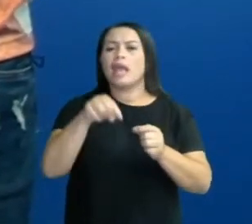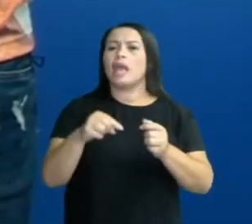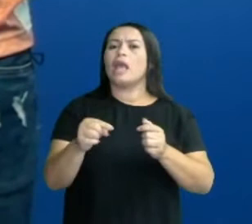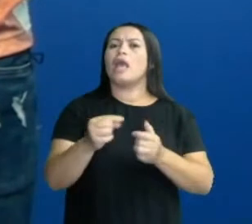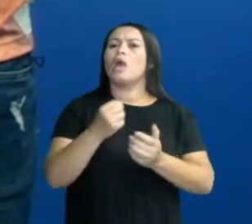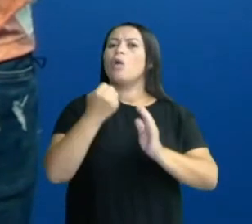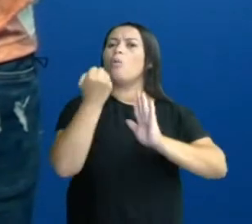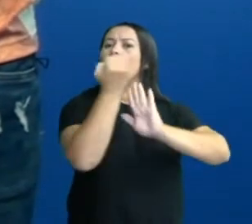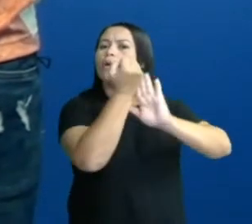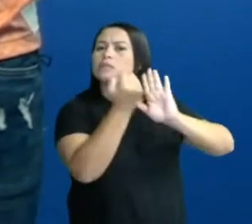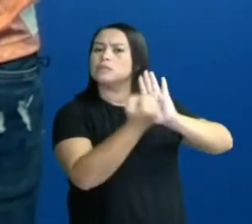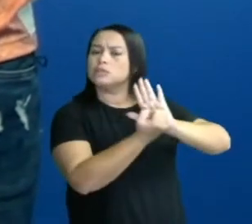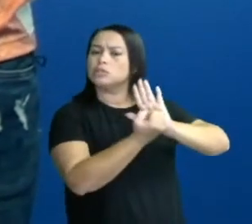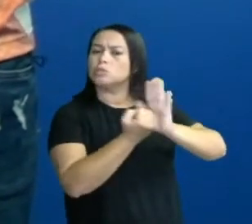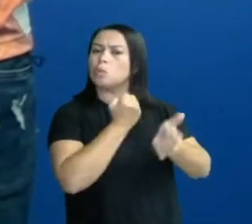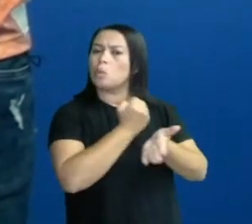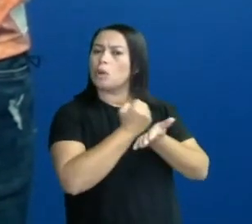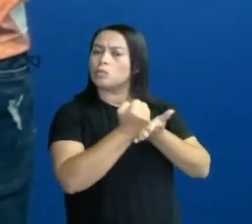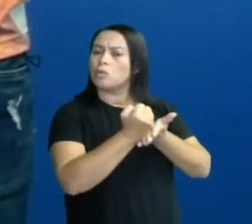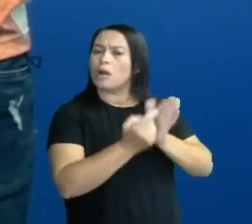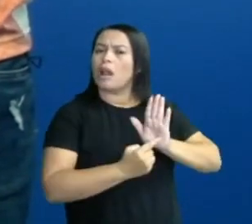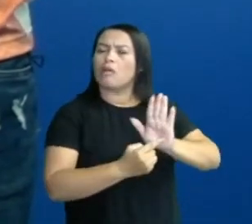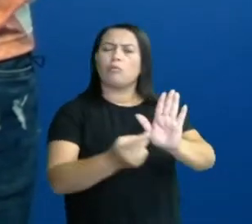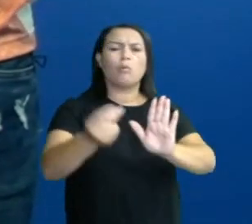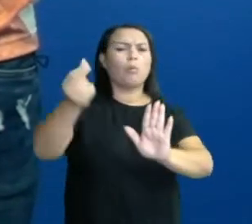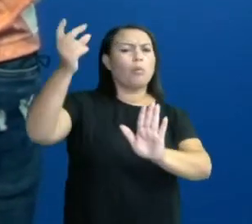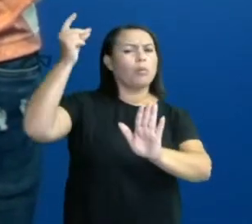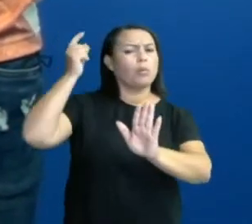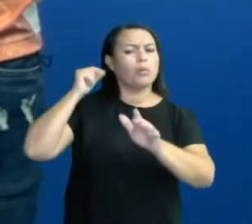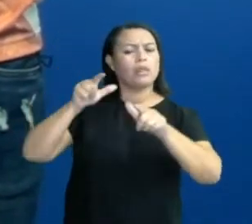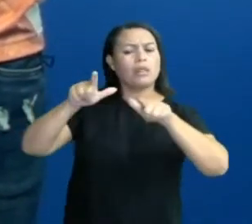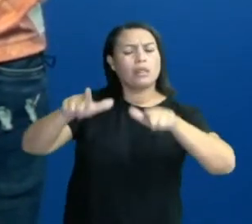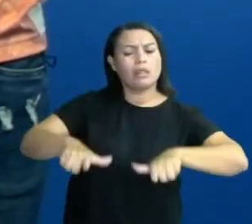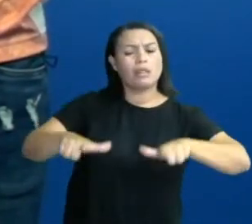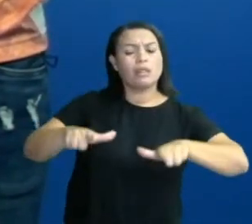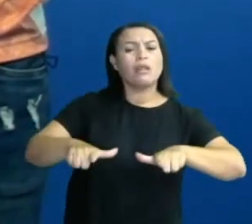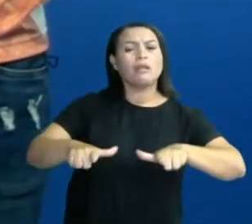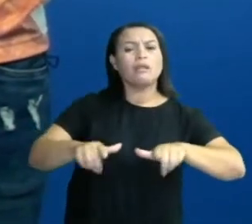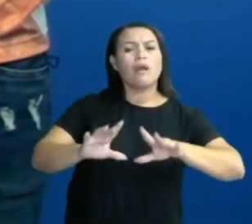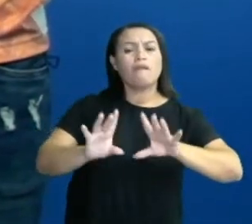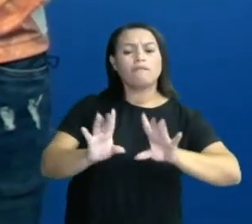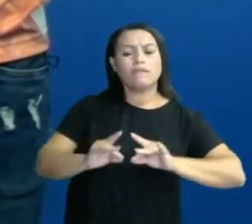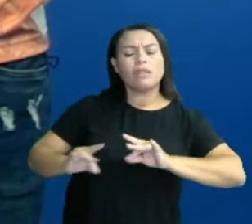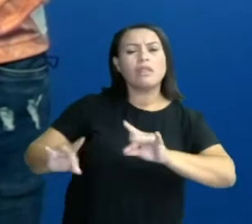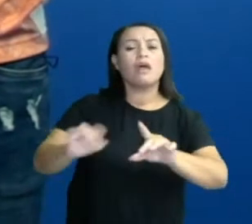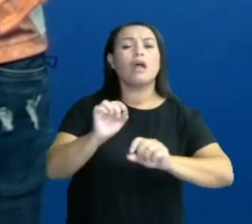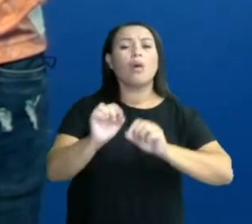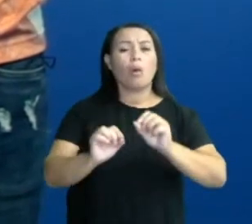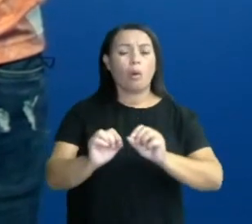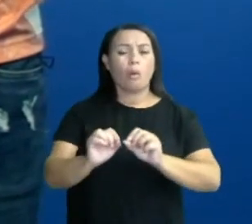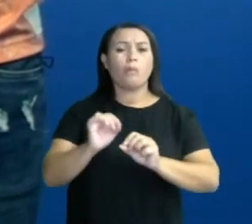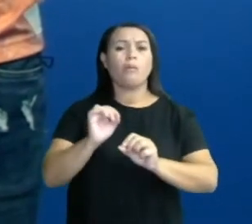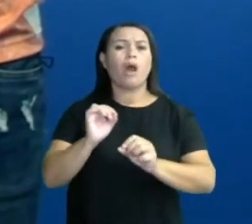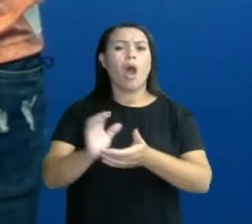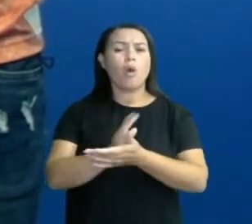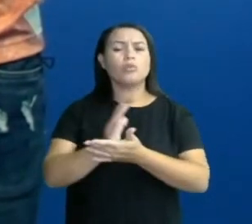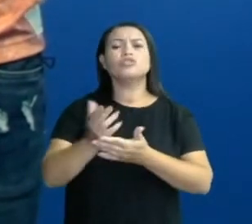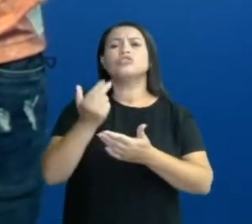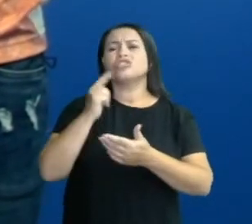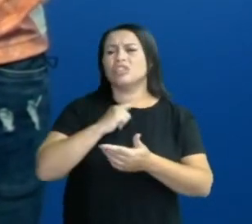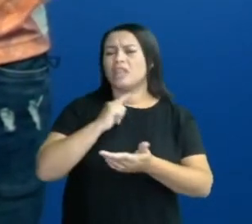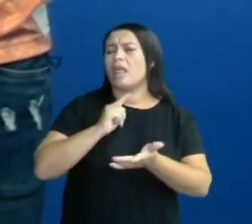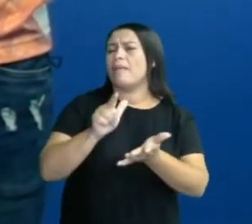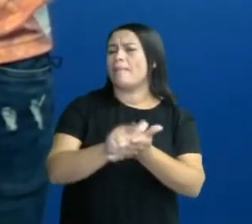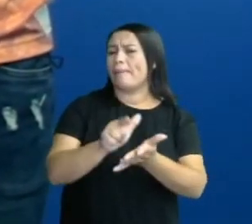cartográfico muito antigo que ficou preservado. E aí perceba, né, que hoje os mapas que a gente tem, por exemplo, a maioria deles em